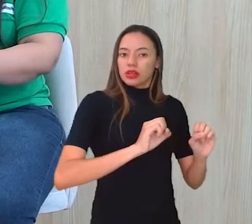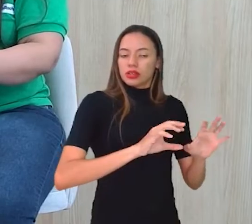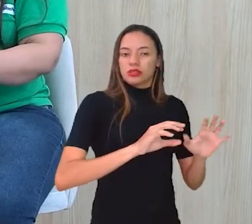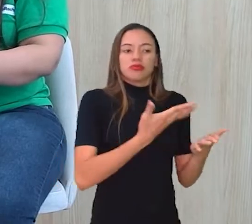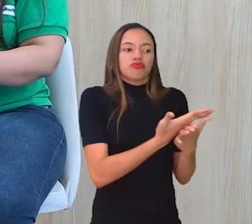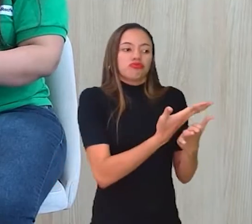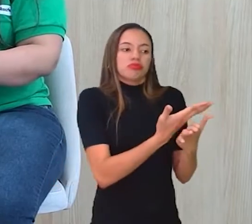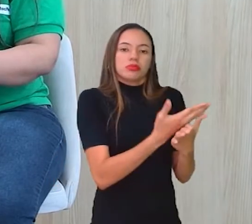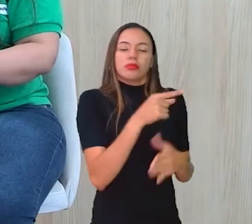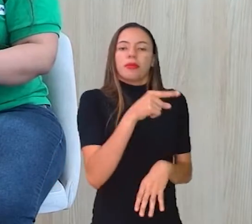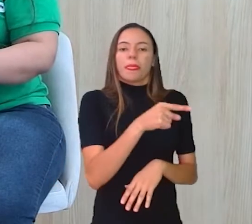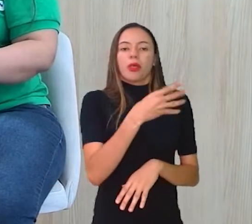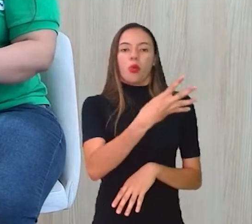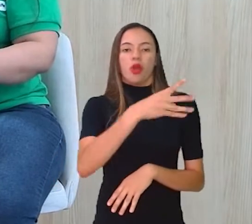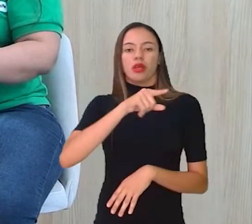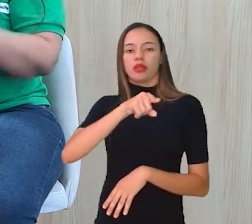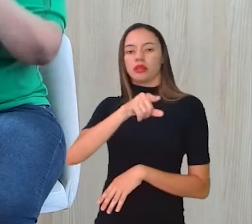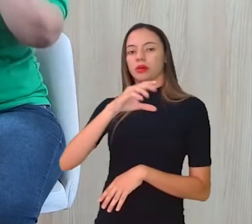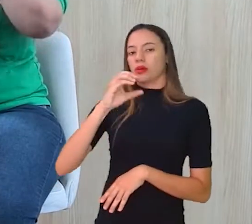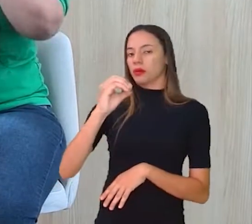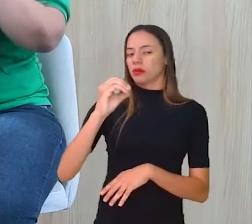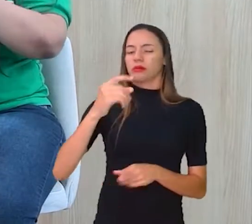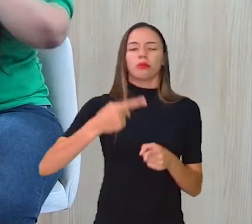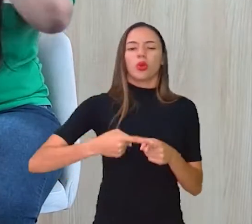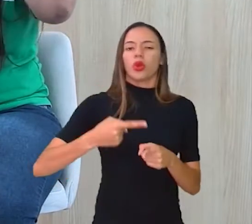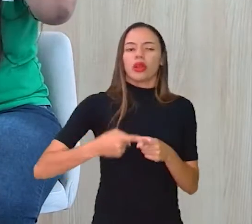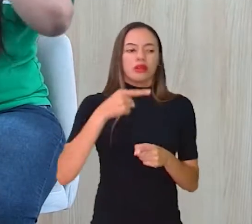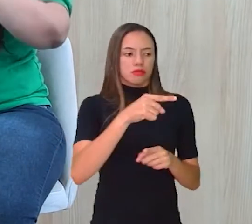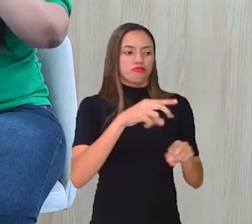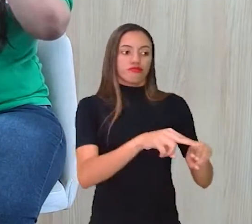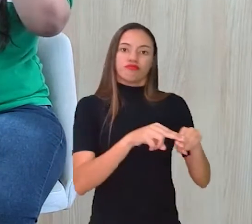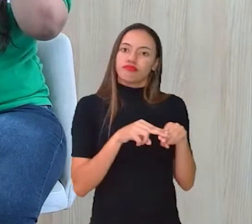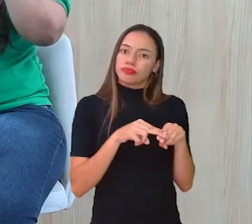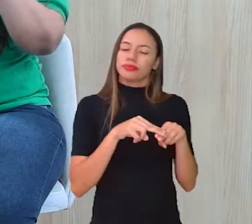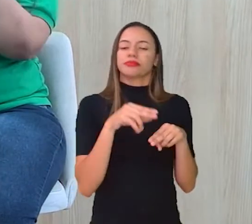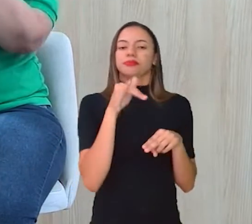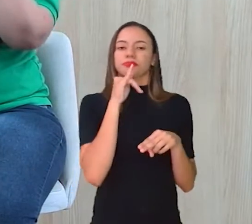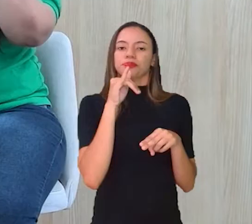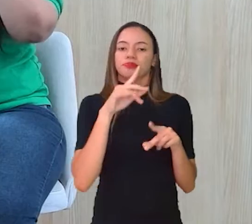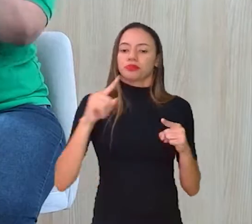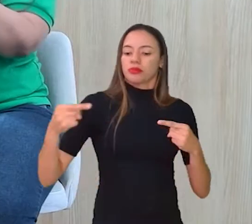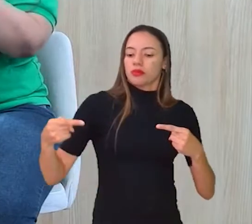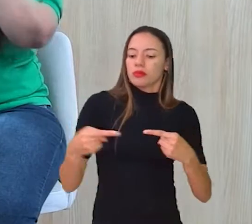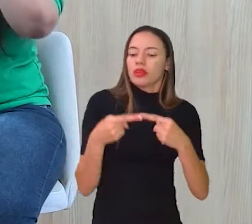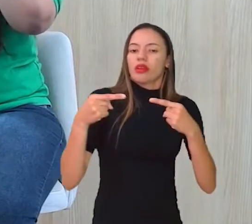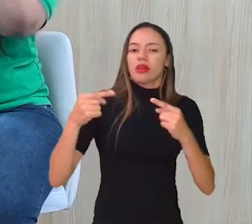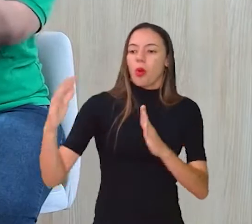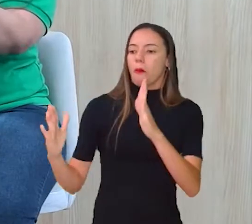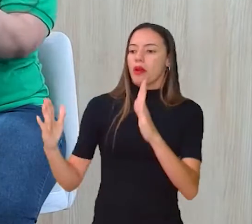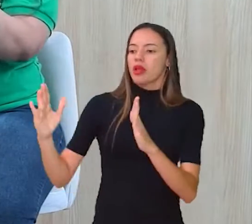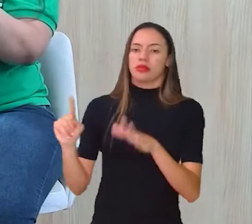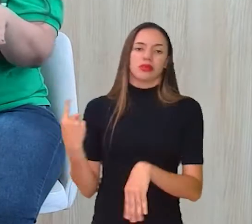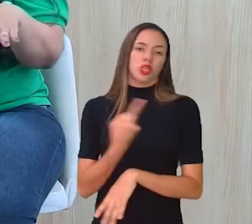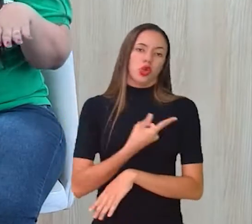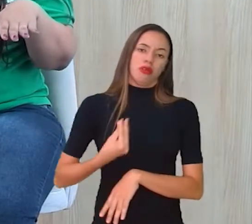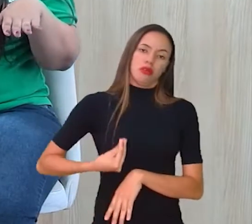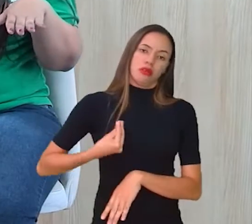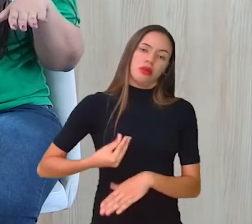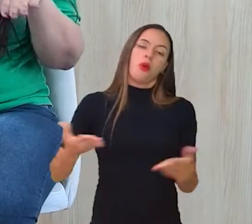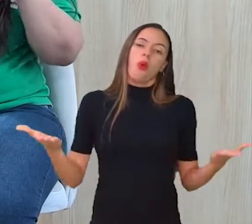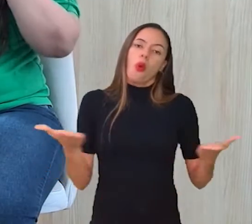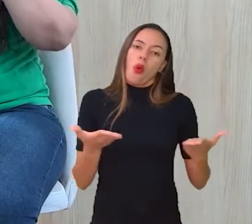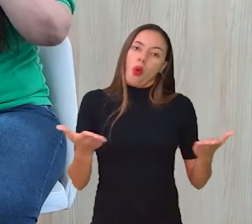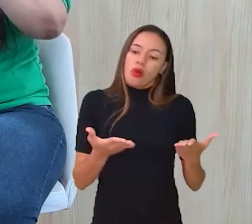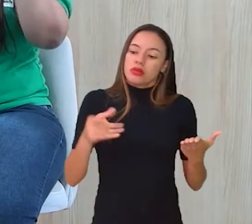4.0, justamente por isso. Para ficar, né, de acordo com o estágio que a gente se encontra hoje